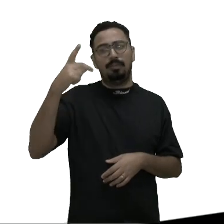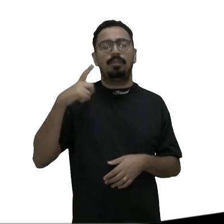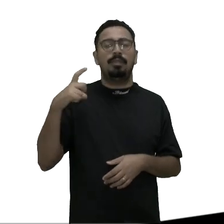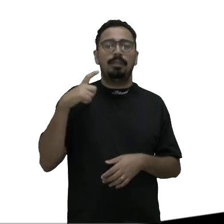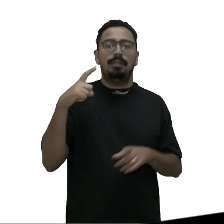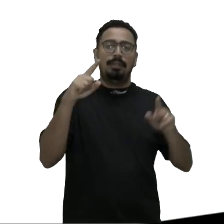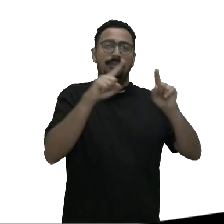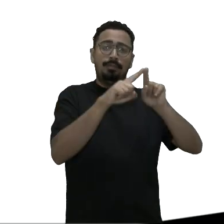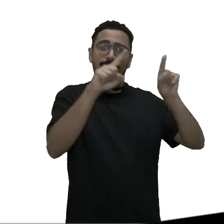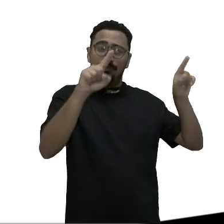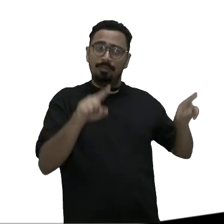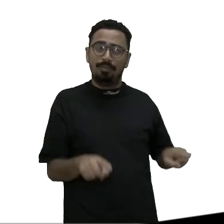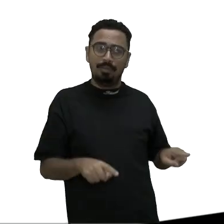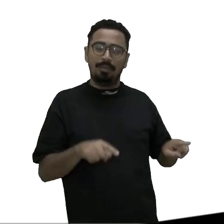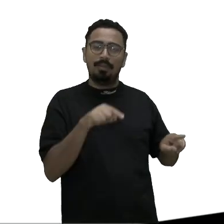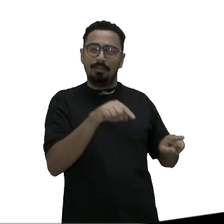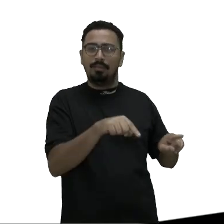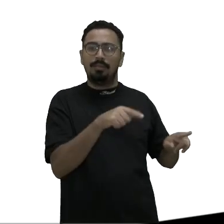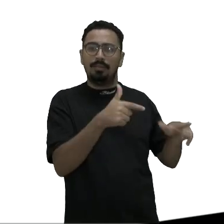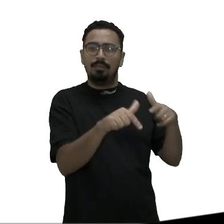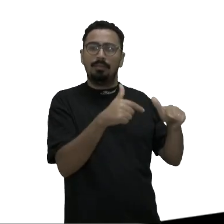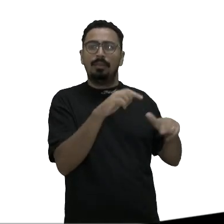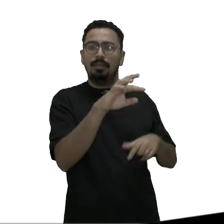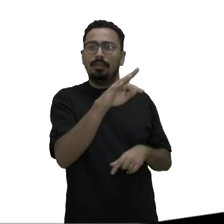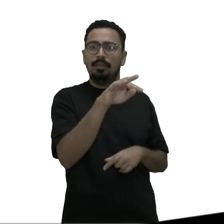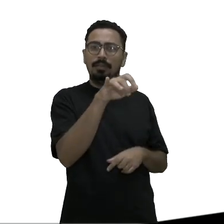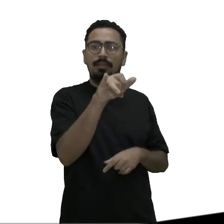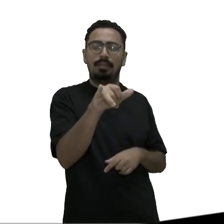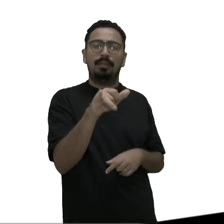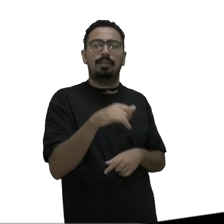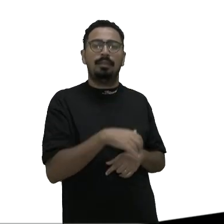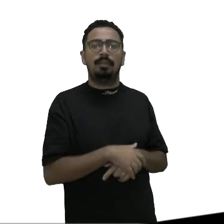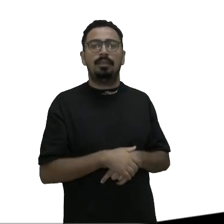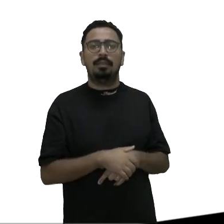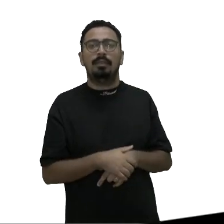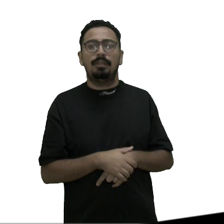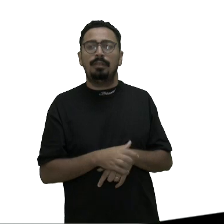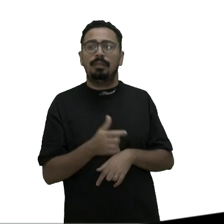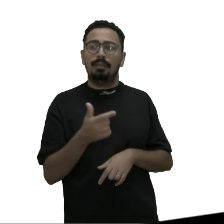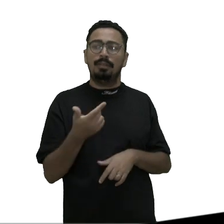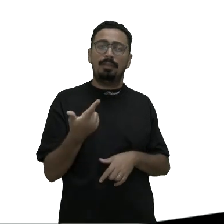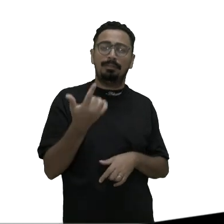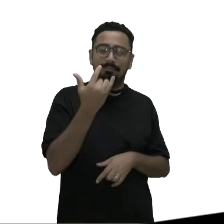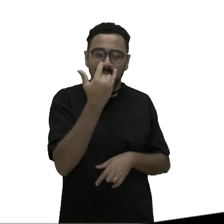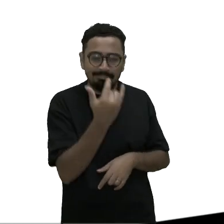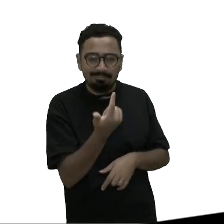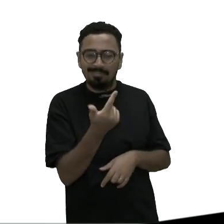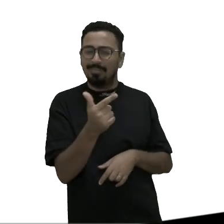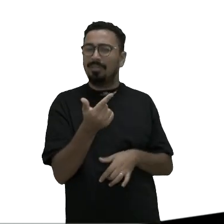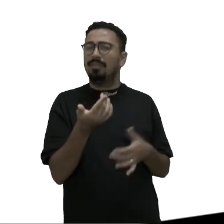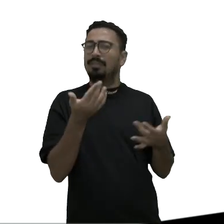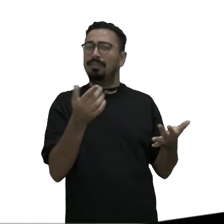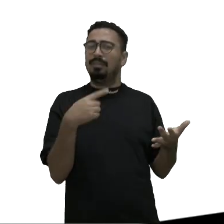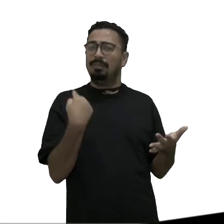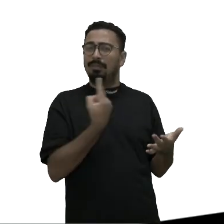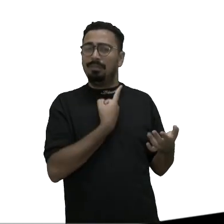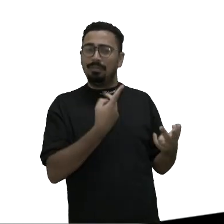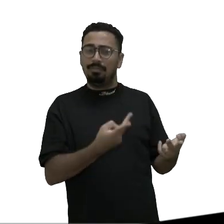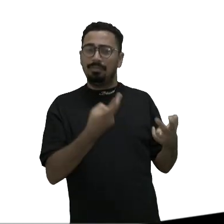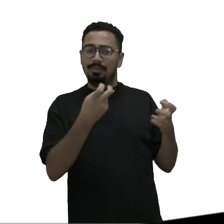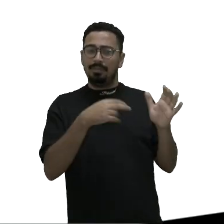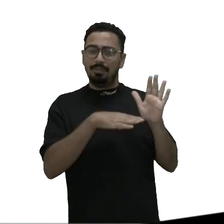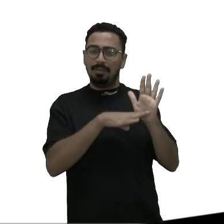de servidores que não é um cargo muito atraente. E isso a gente pode ver também no